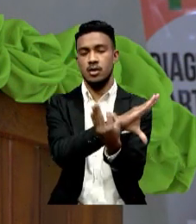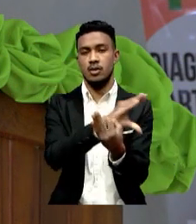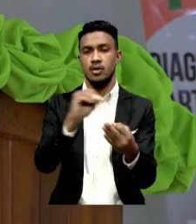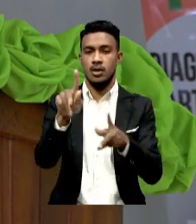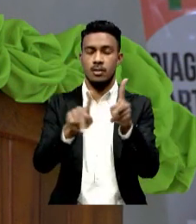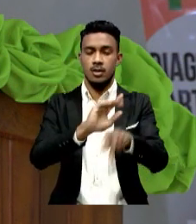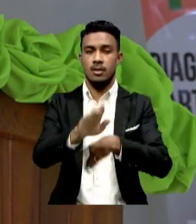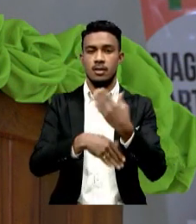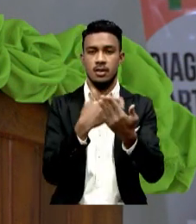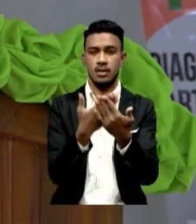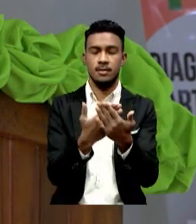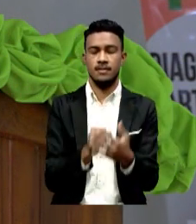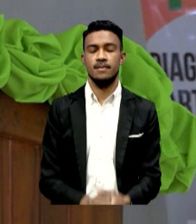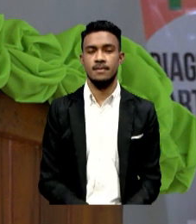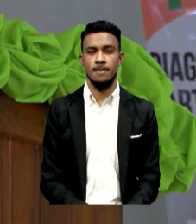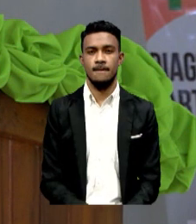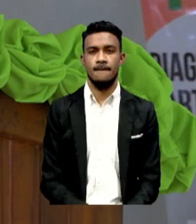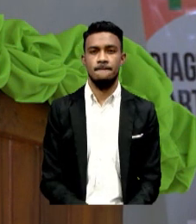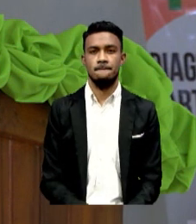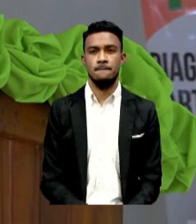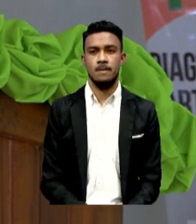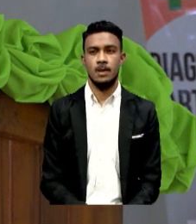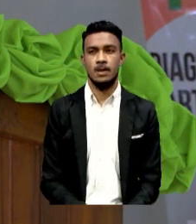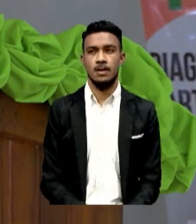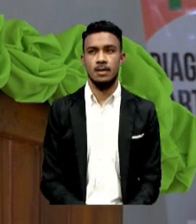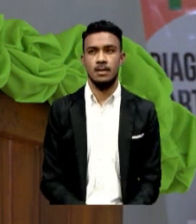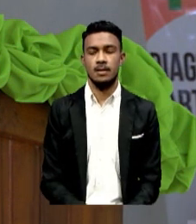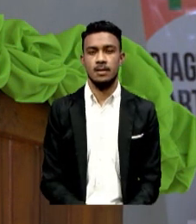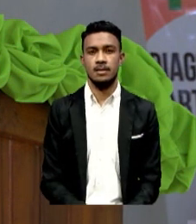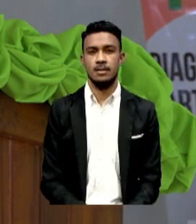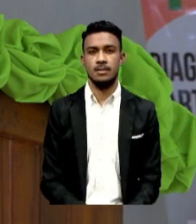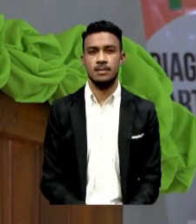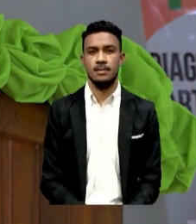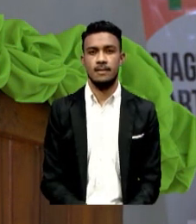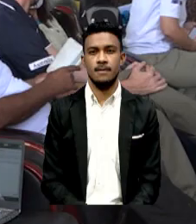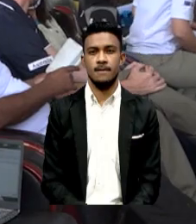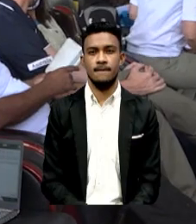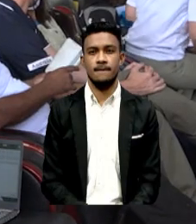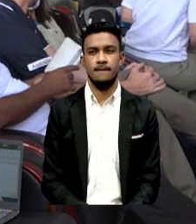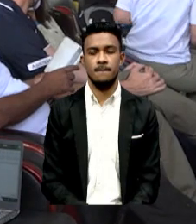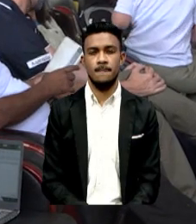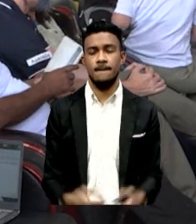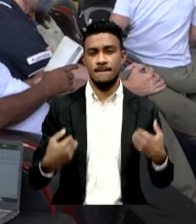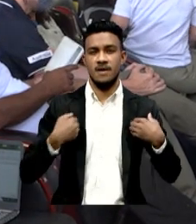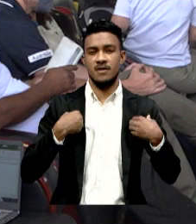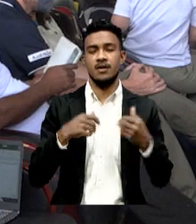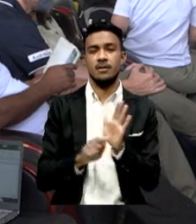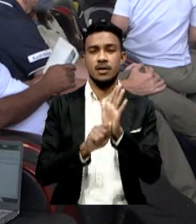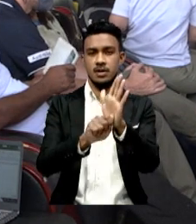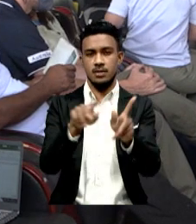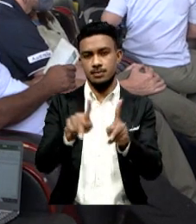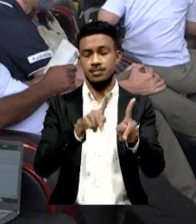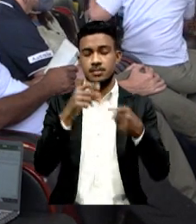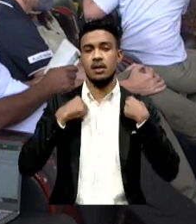comunidade. At individual, group, family and community level. E a apresentação, né, pessoal